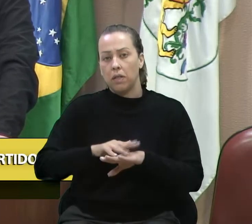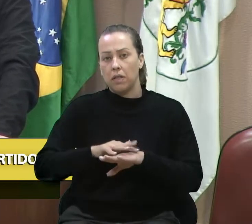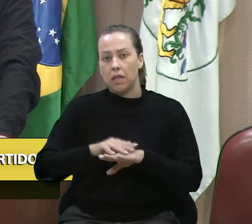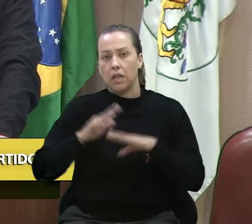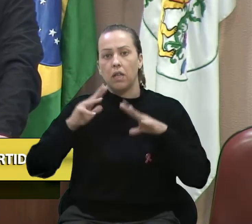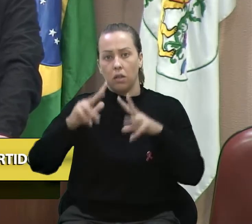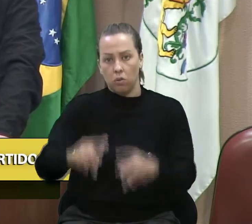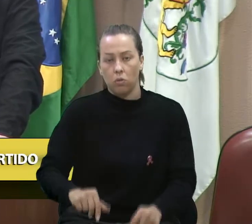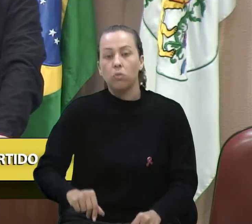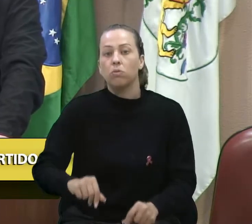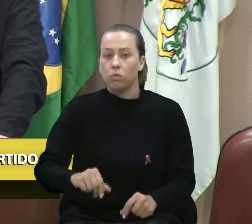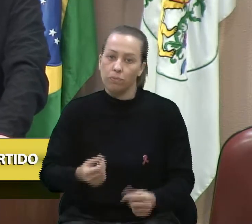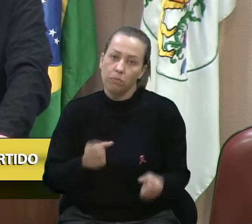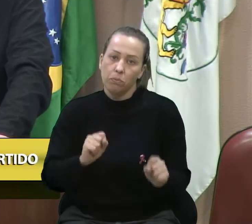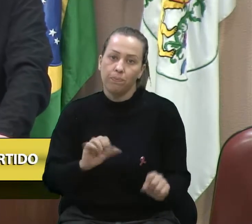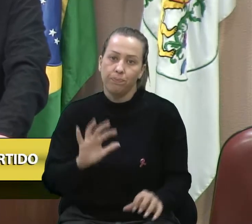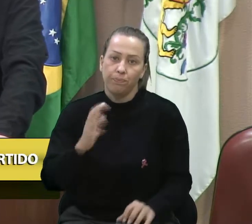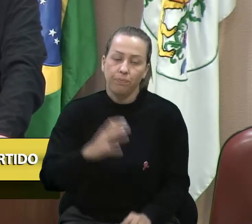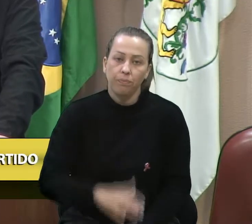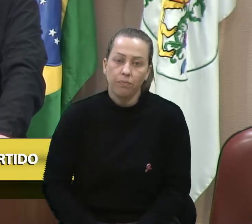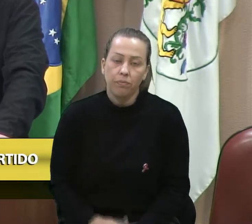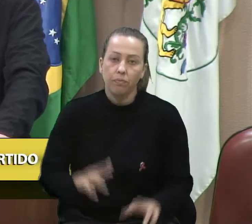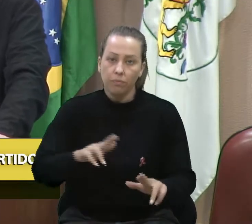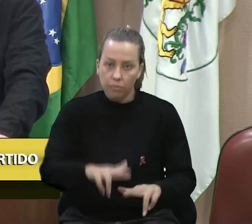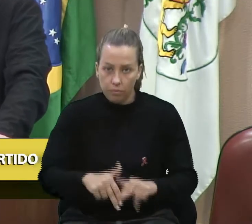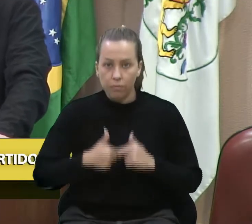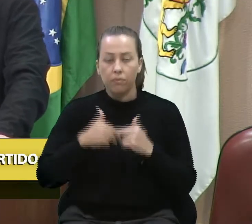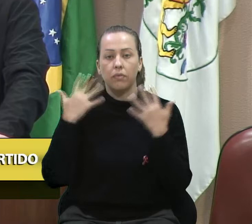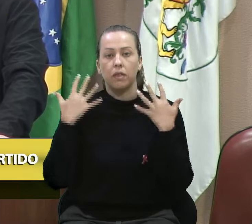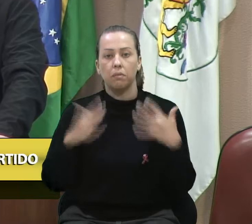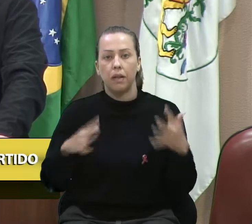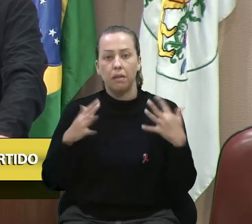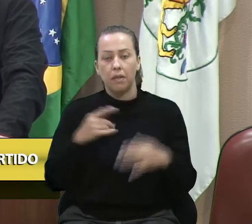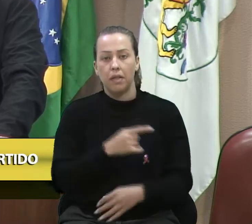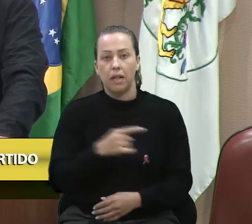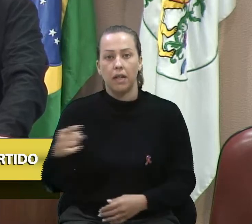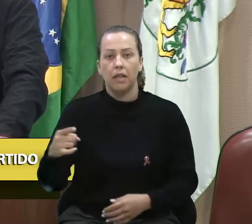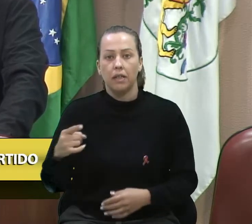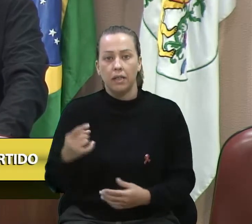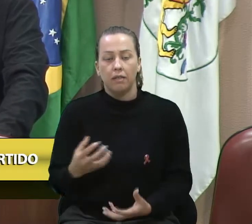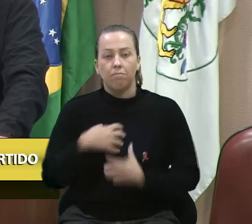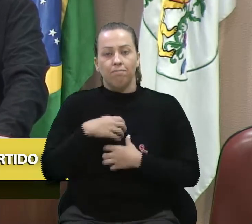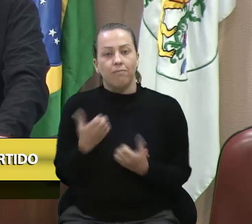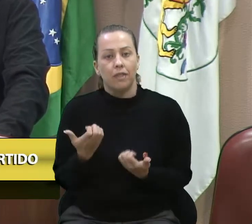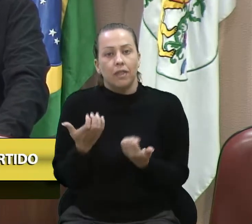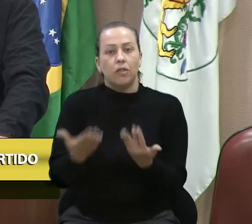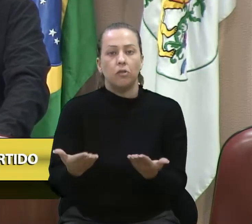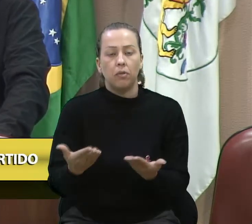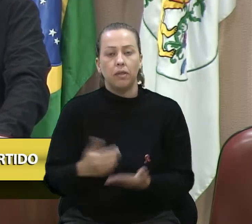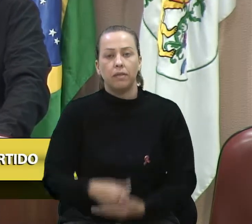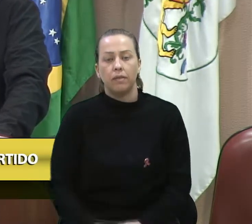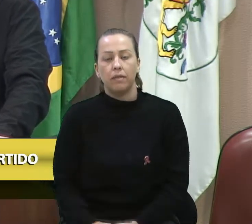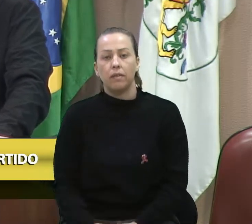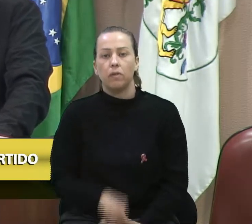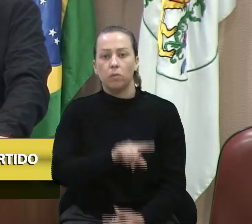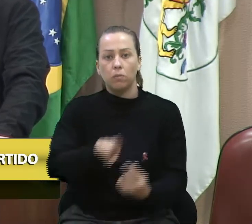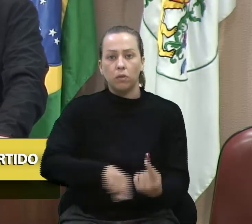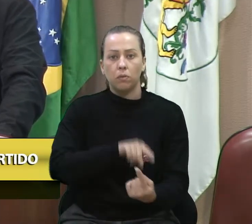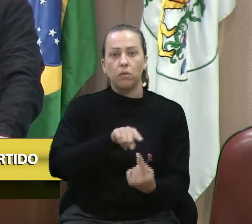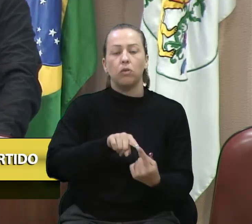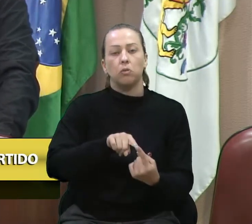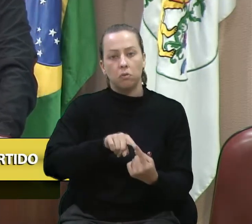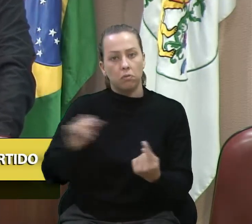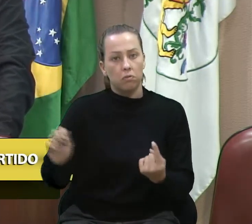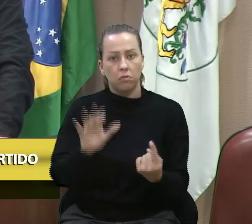todos estamos expostos, né? E cabe aqui parabenizar quem se doa, né, por esse objetivo tão nobre